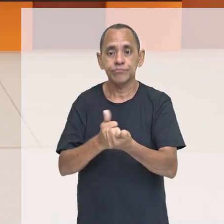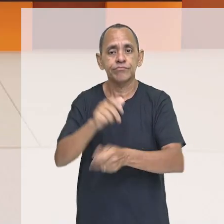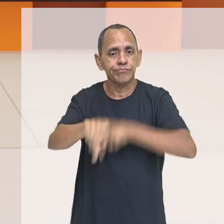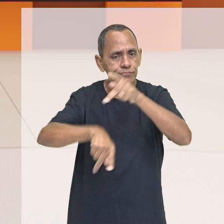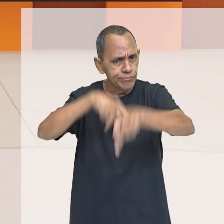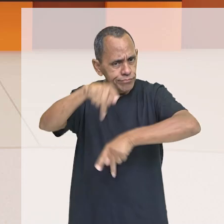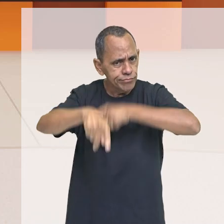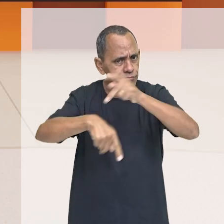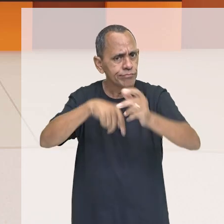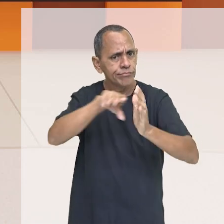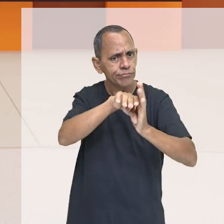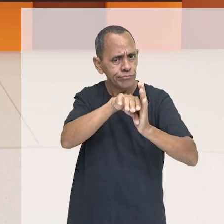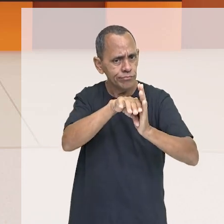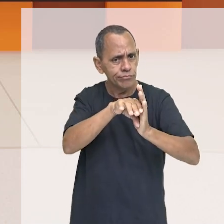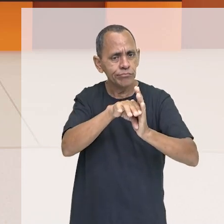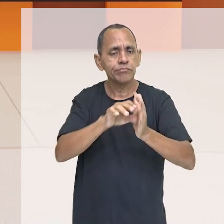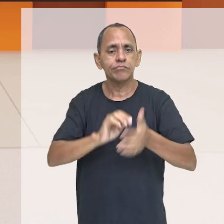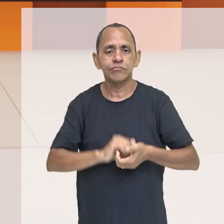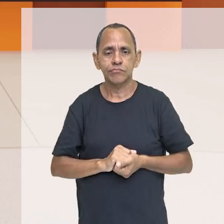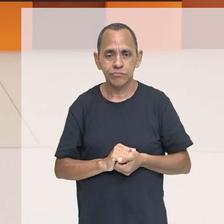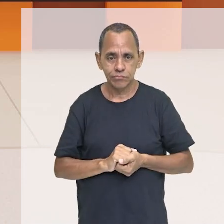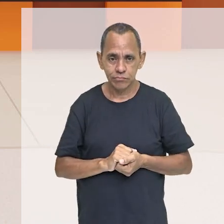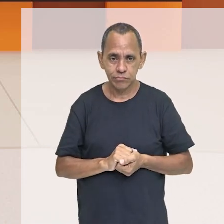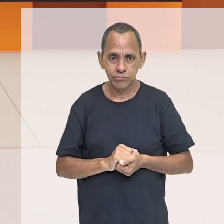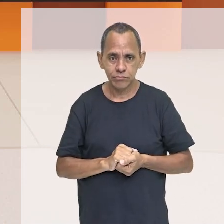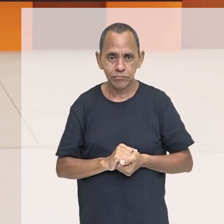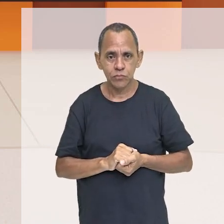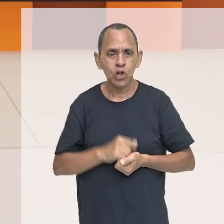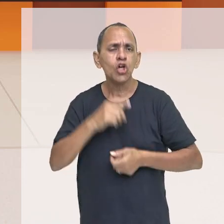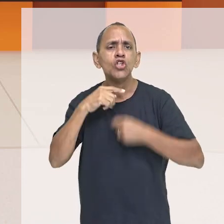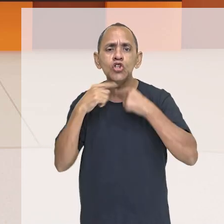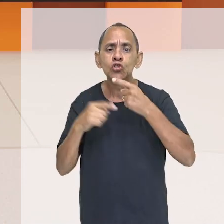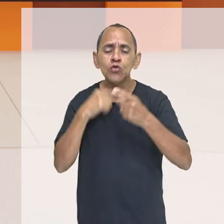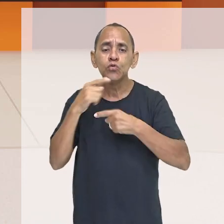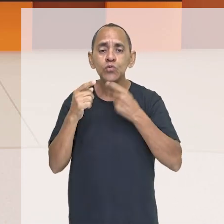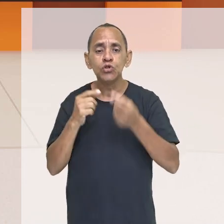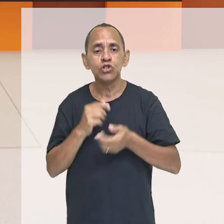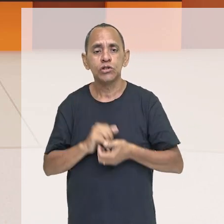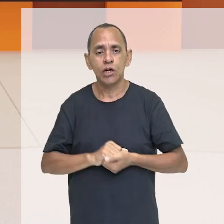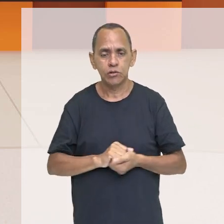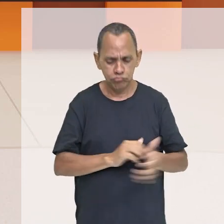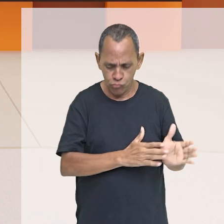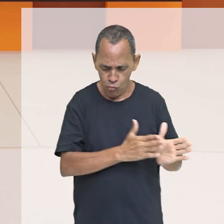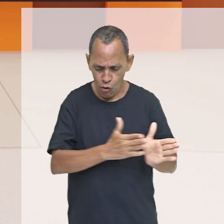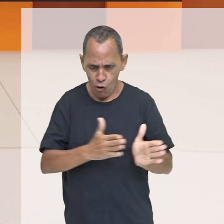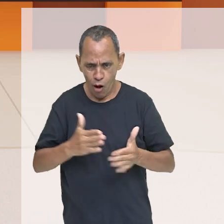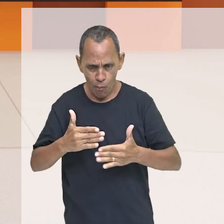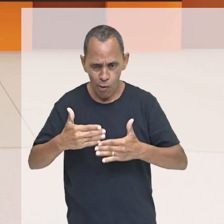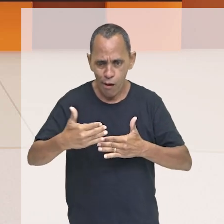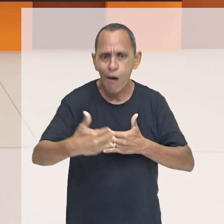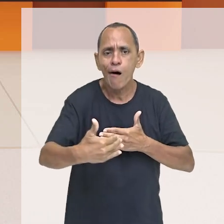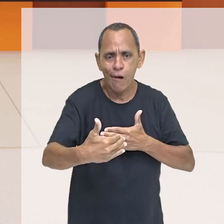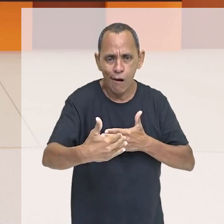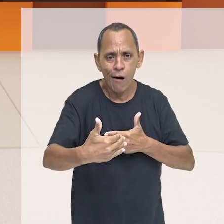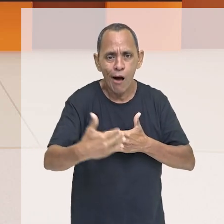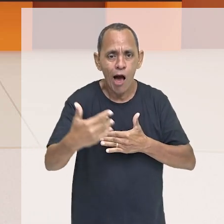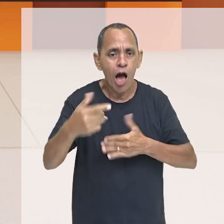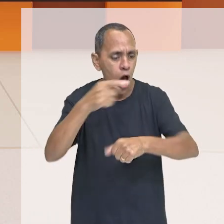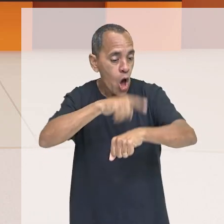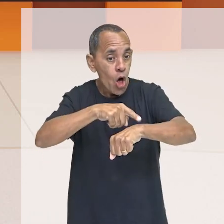que ele é contestado, porque à medida que o tempo passa, nós vamos